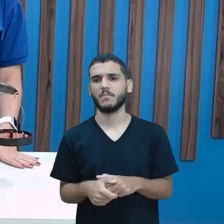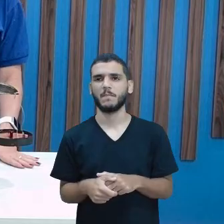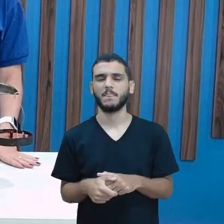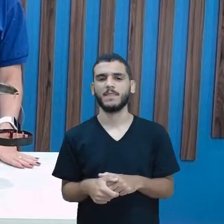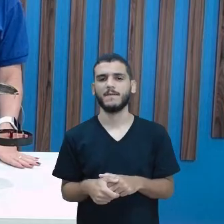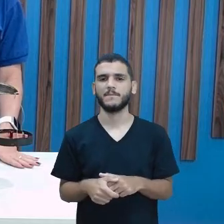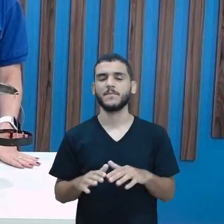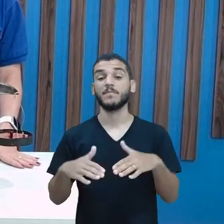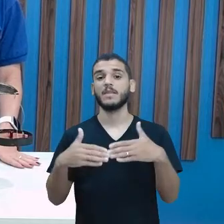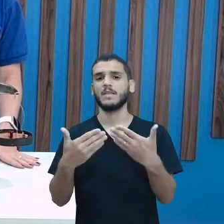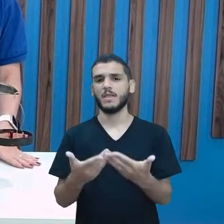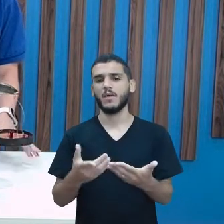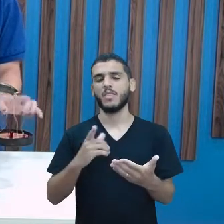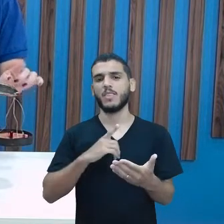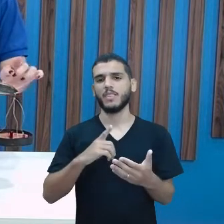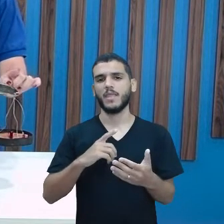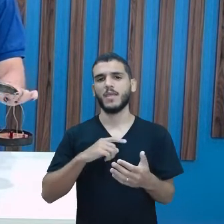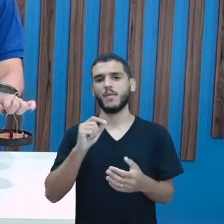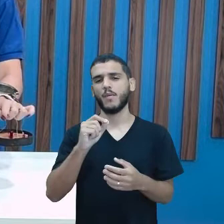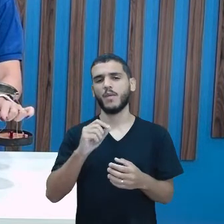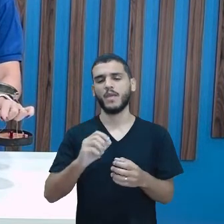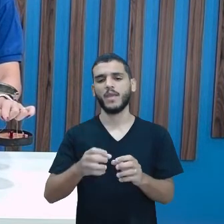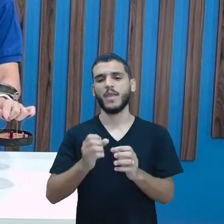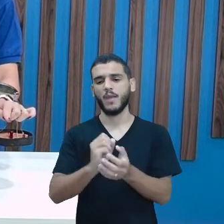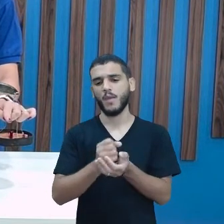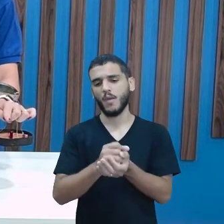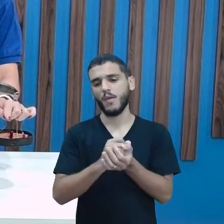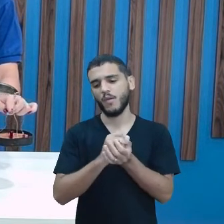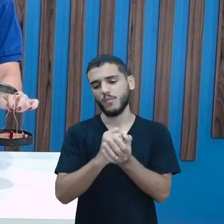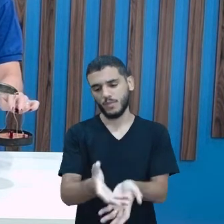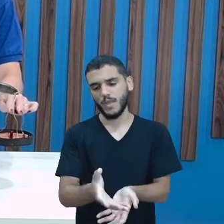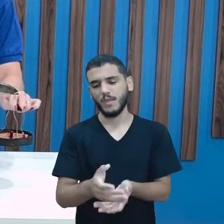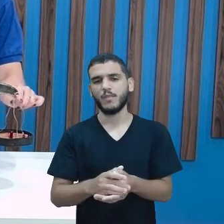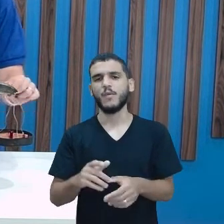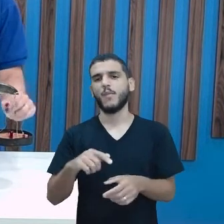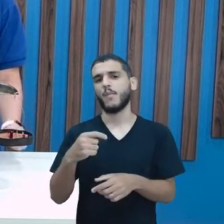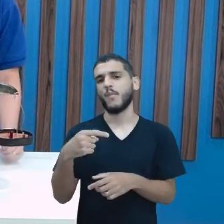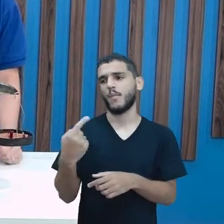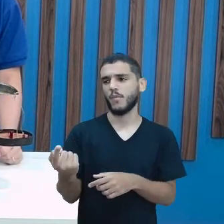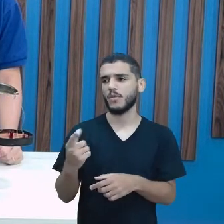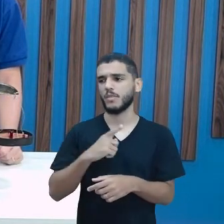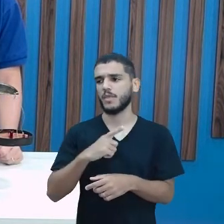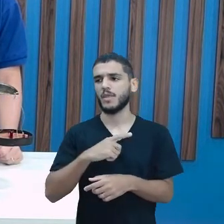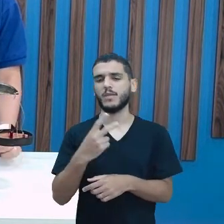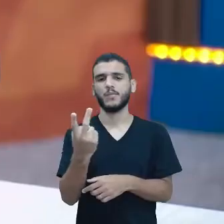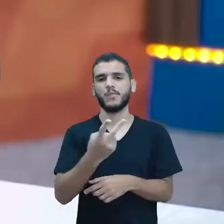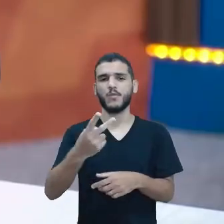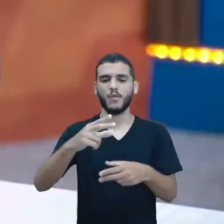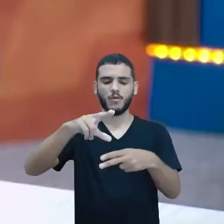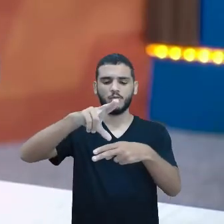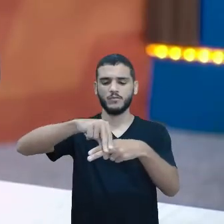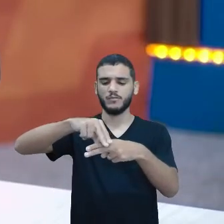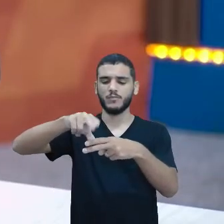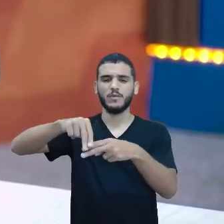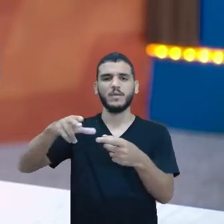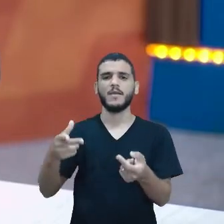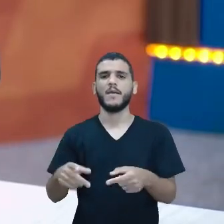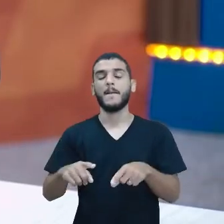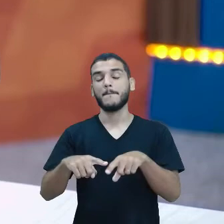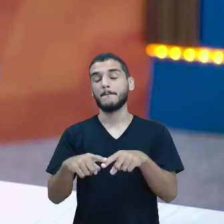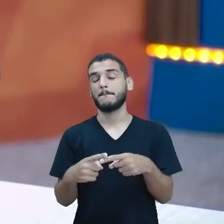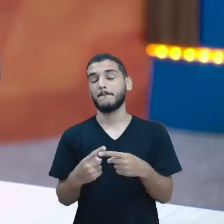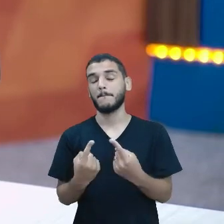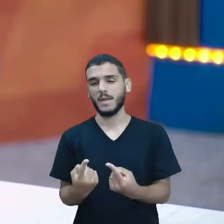um lado do prato eu tenho um dado. Do outro lado do prato eu tenho dois pregadores. Mas a balança